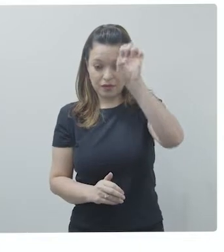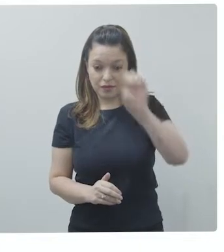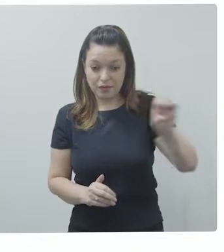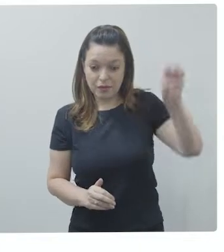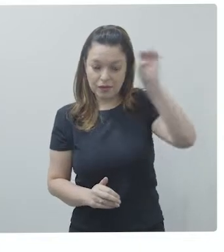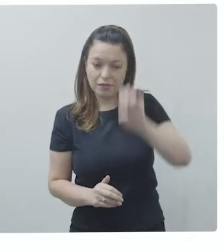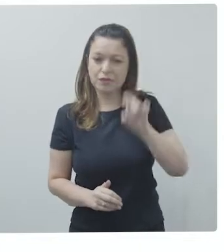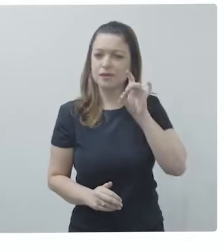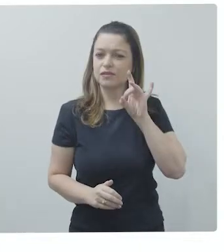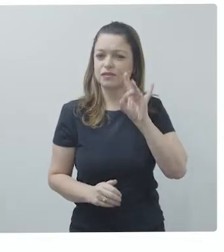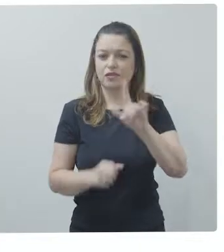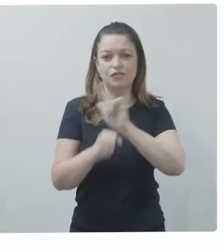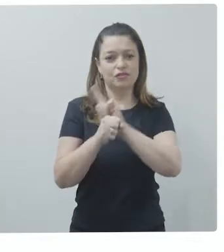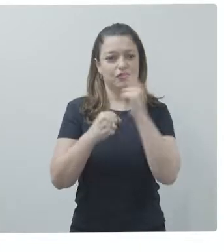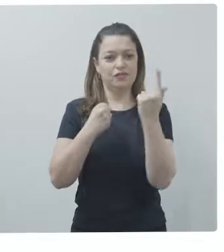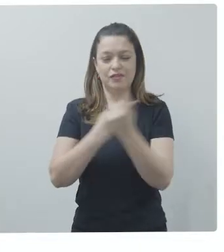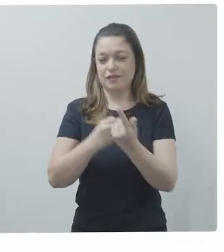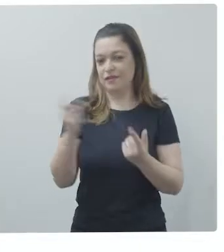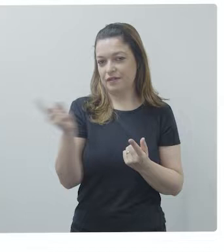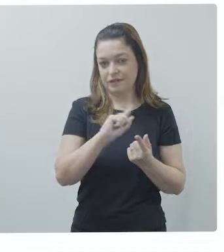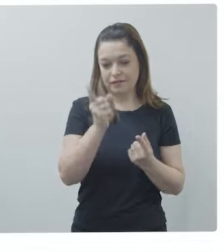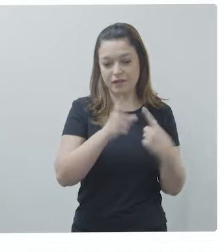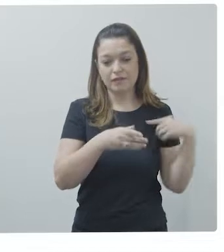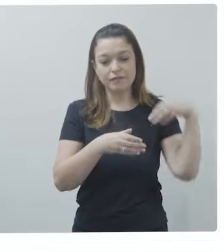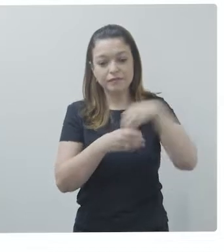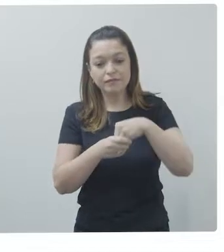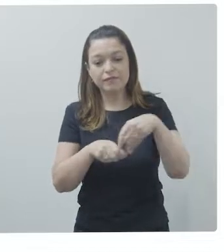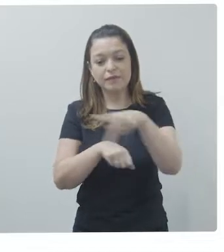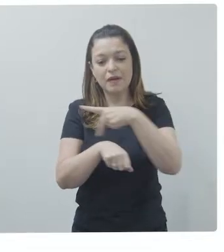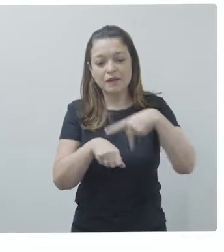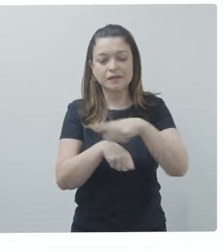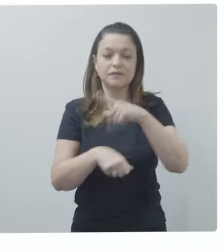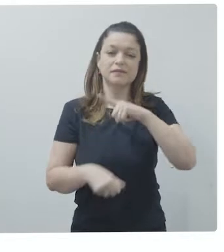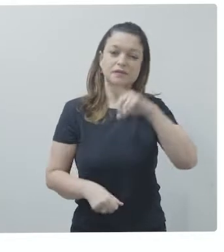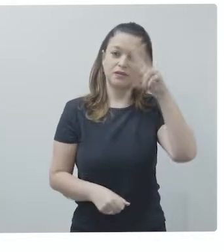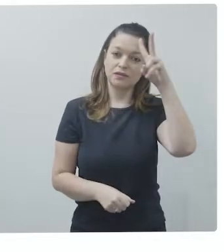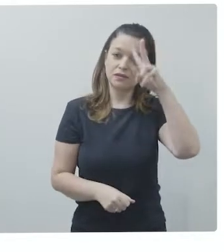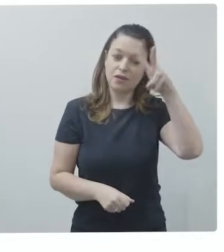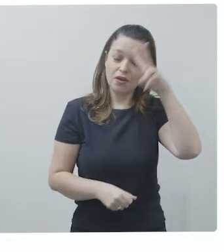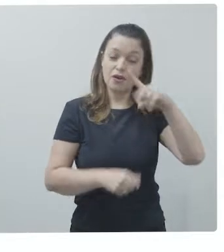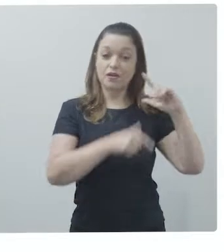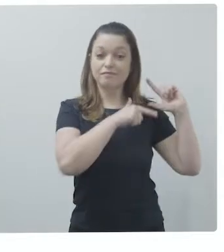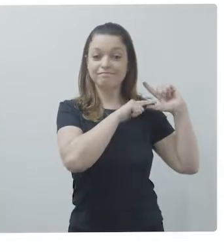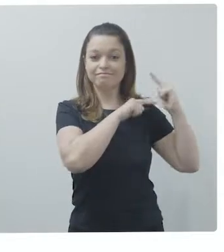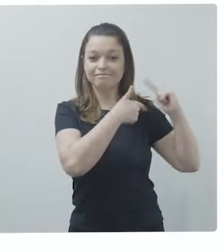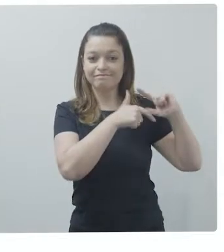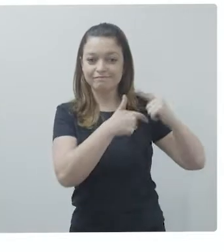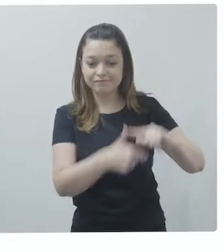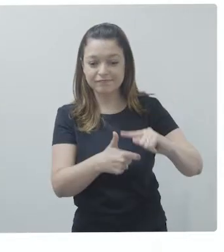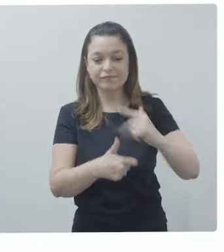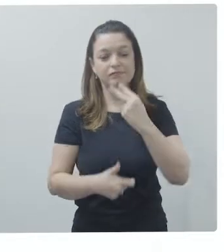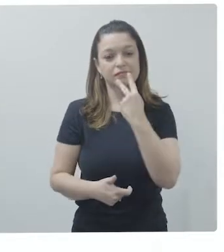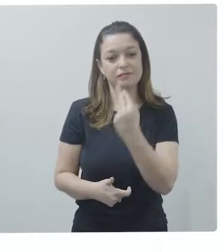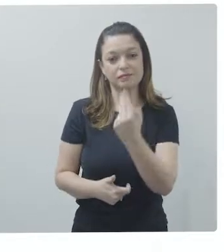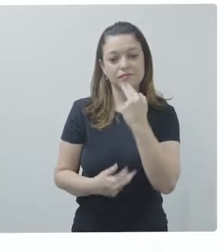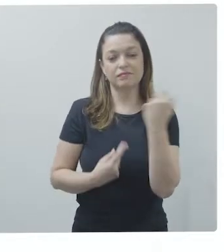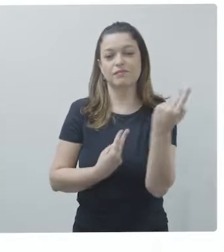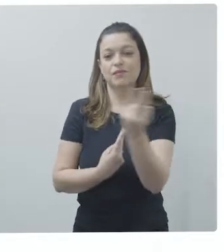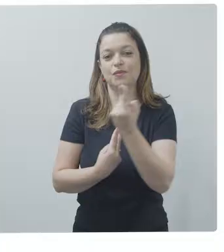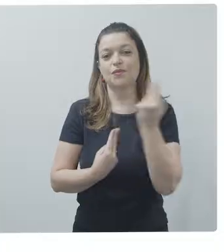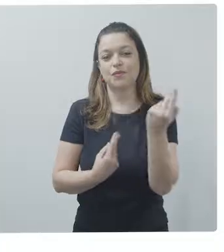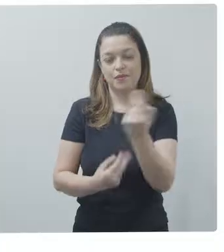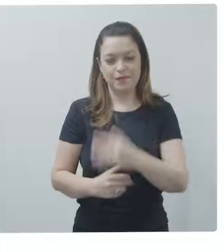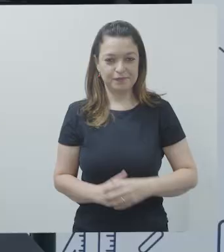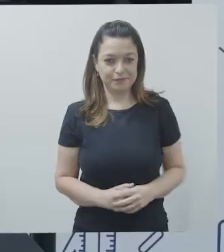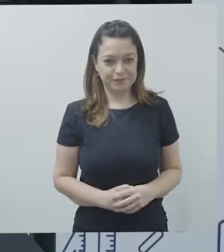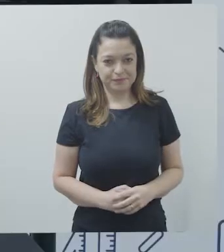geografia e inclui somente os países que possuem uma história, tradições e idiomas em comum.